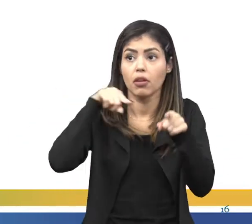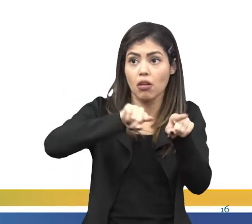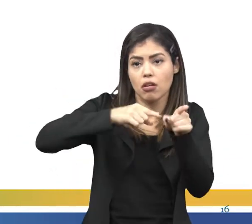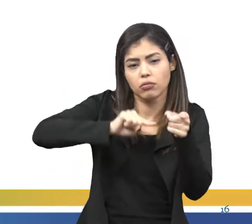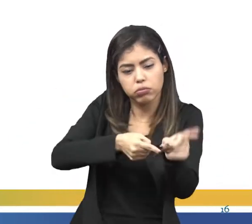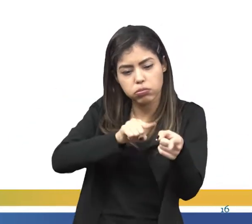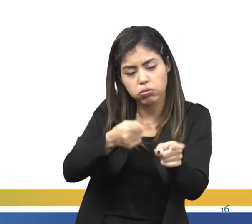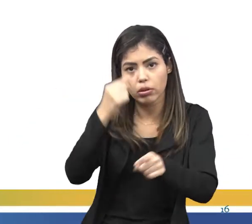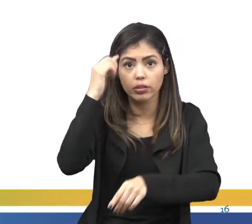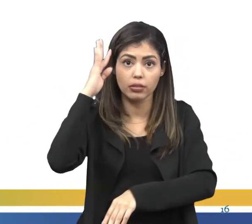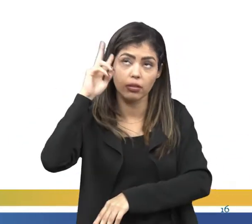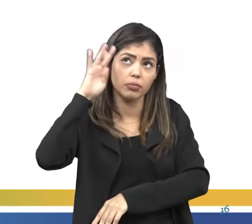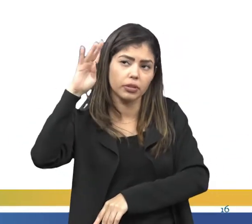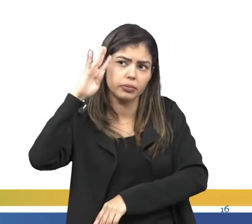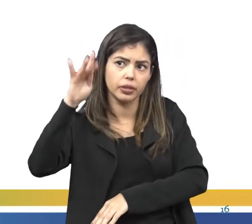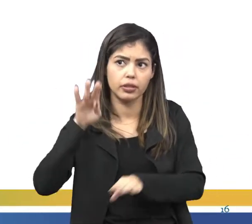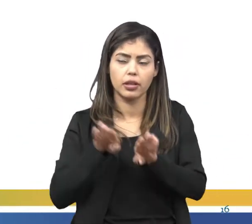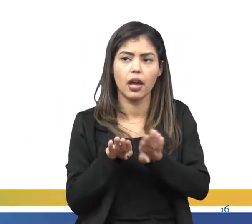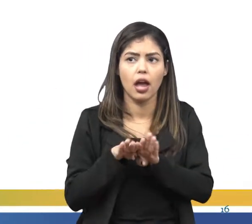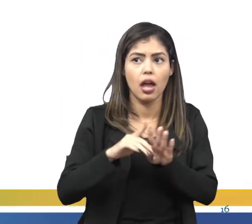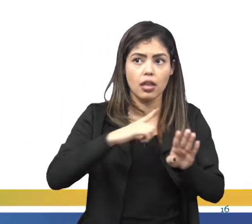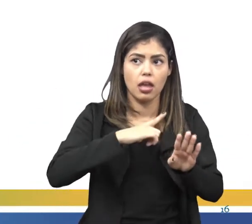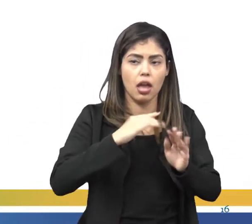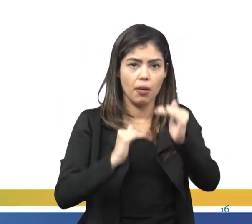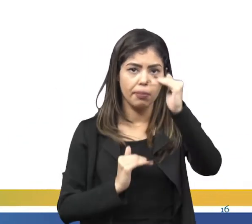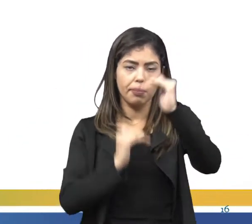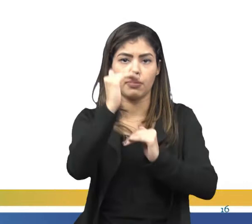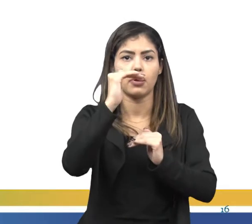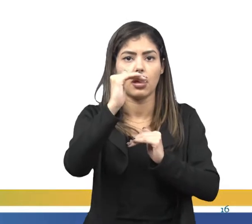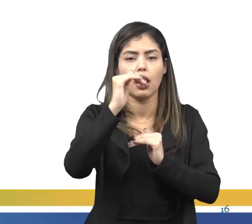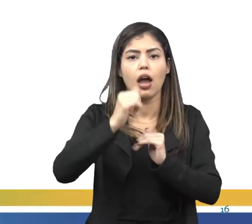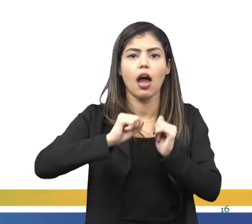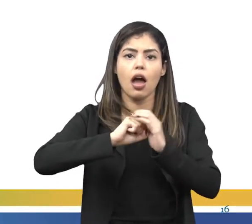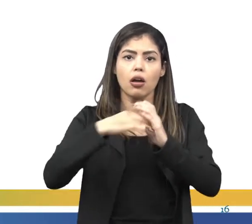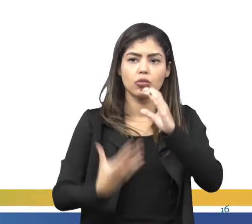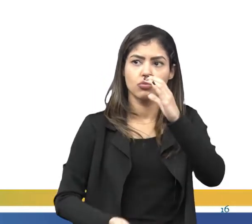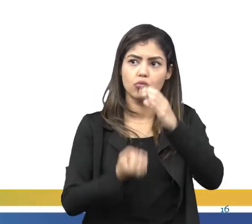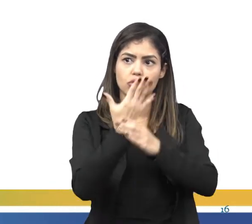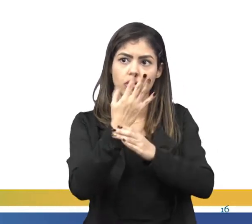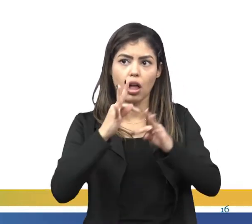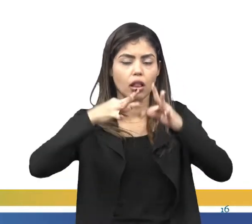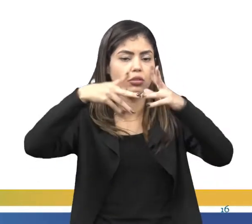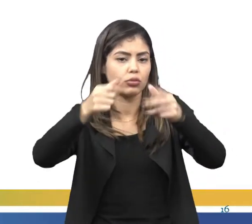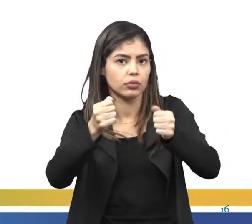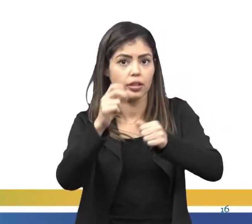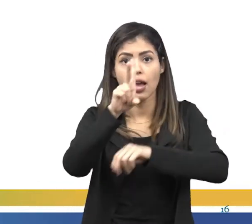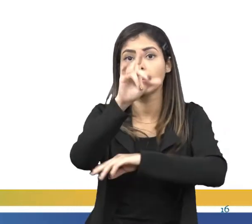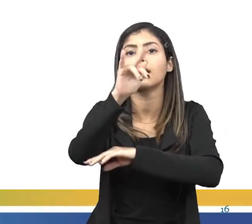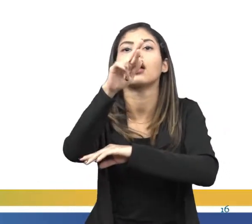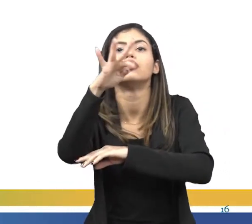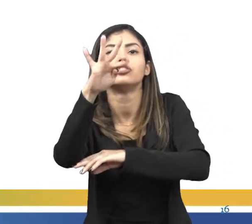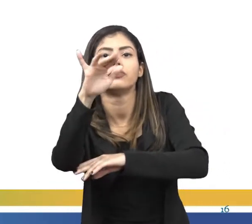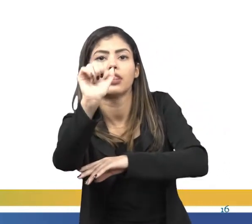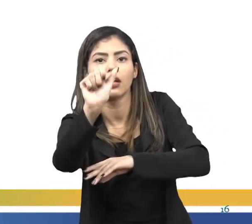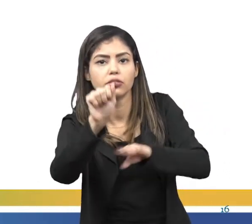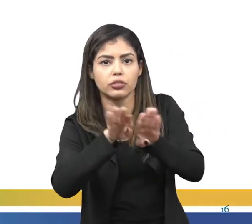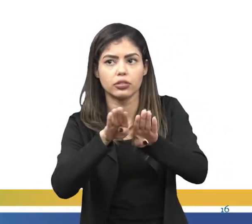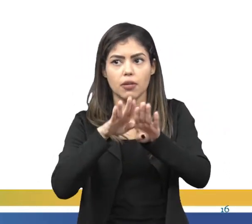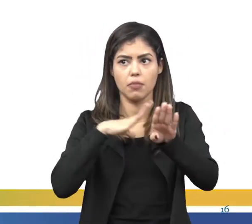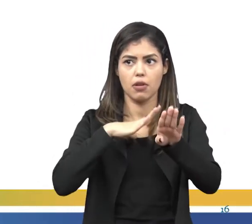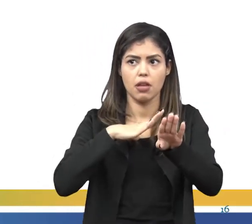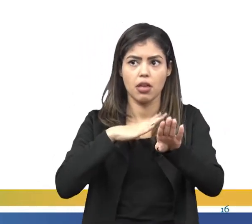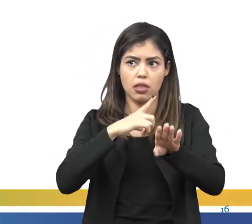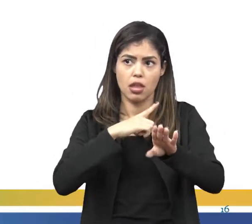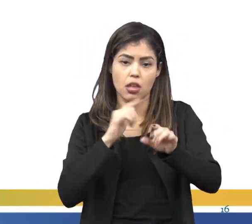uma reflexão, ela possui uma certa subjetividade e criatividade, como todas as outras, e tem também uma fusão